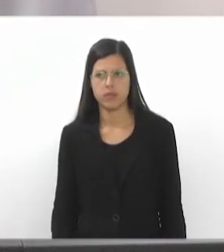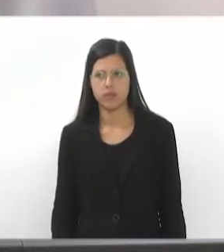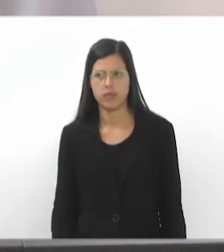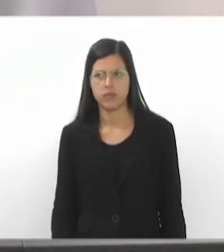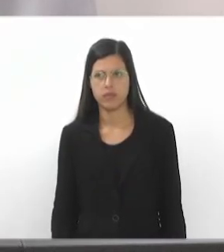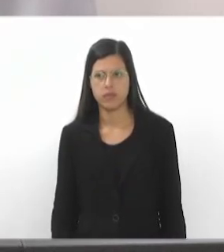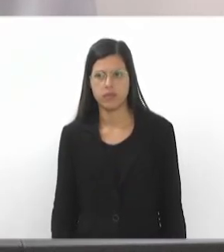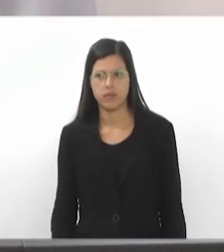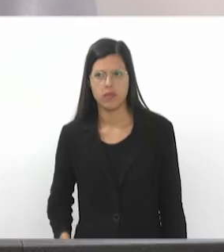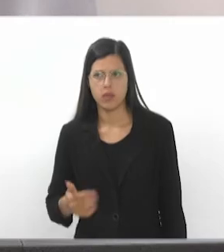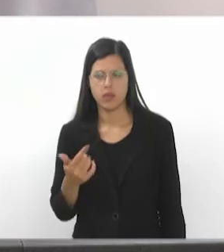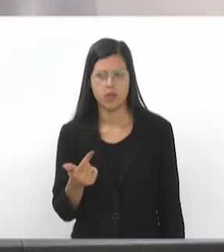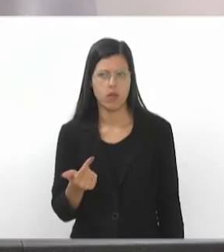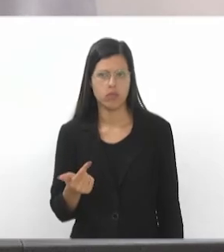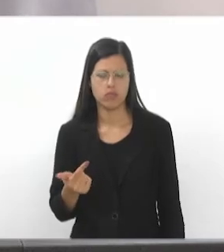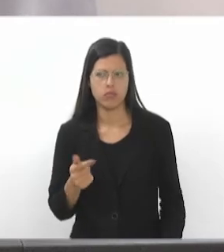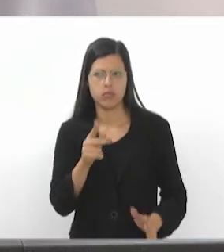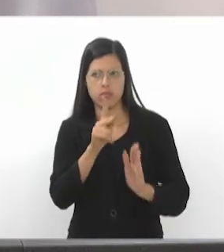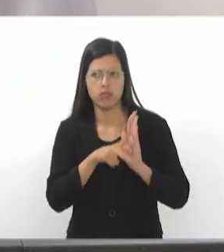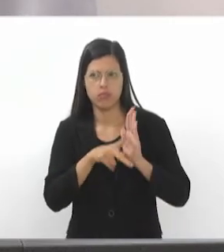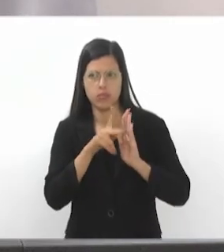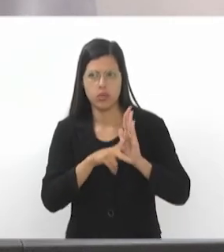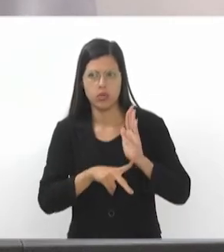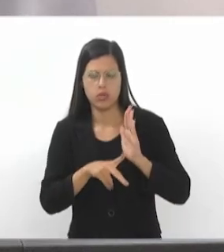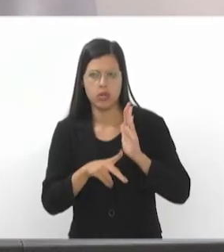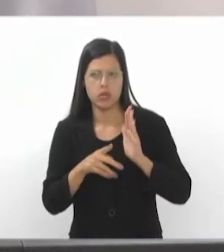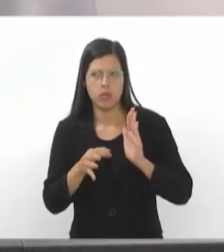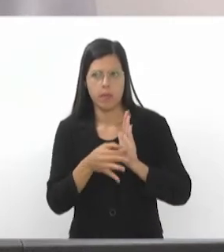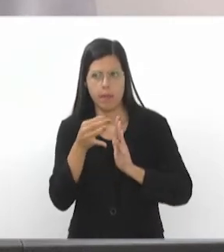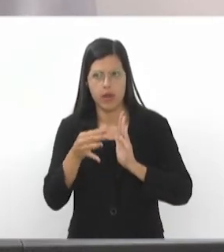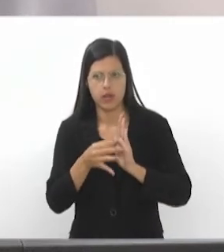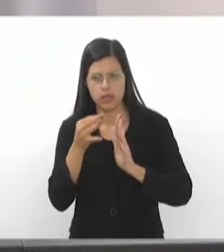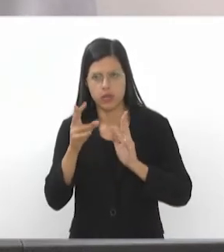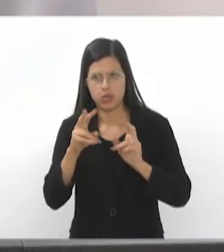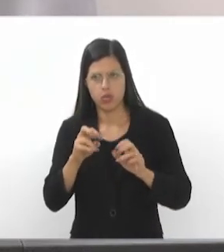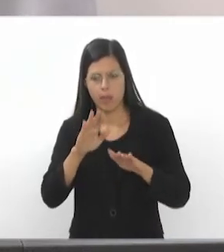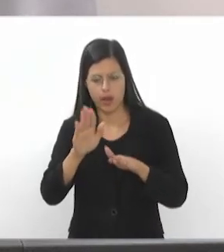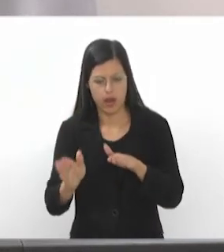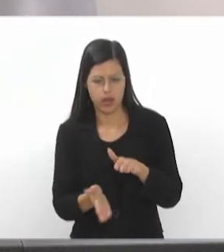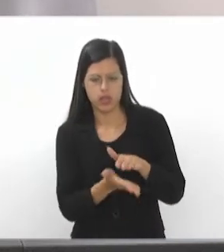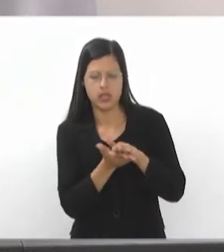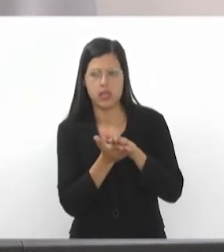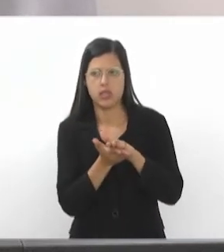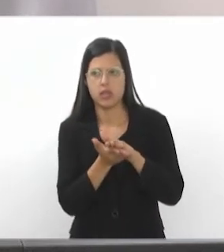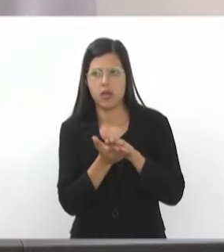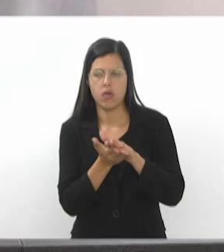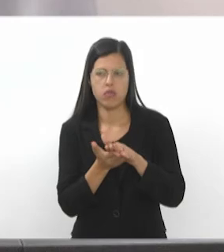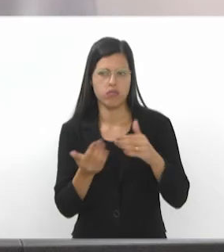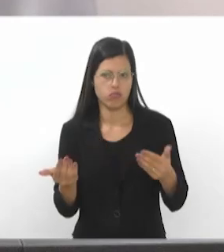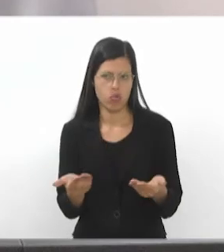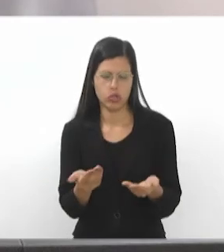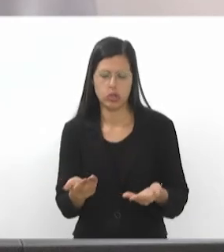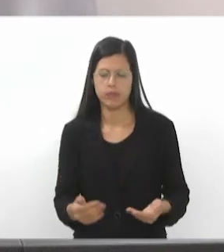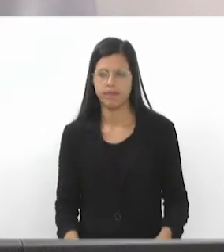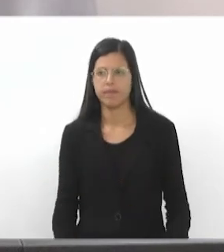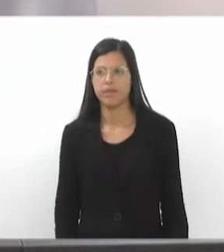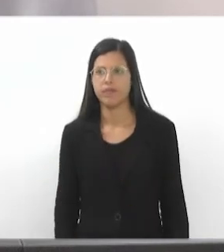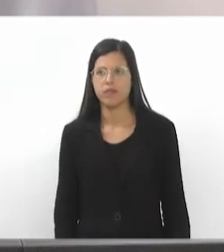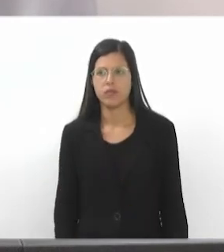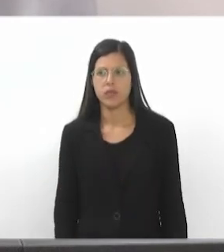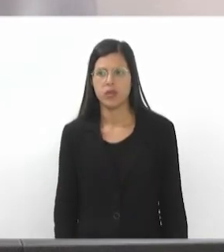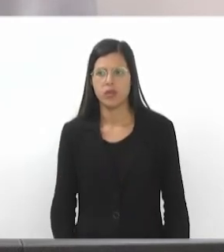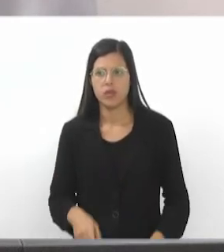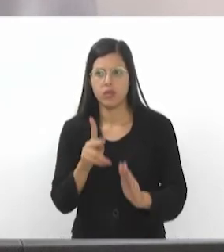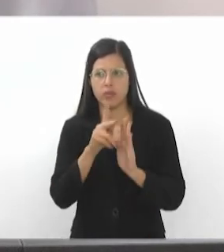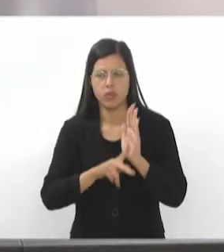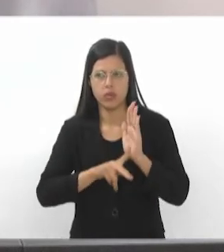Não há projetos cujos pareceres sejam sobre a anexação na pauta de hoje, e há projetos